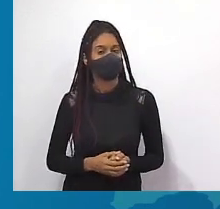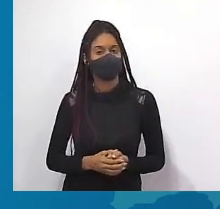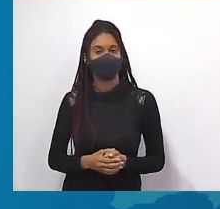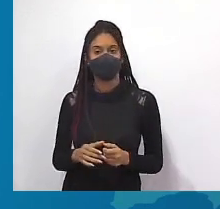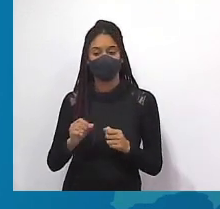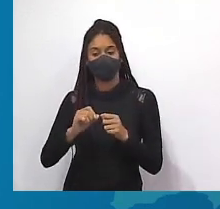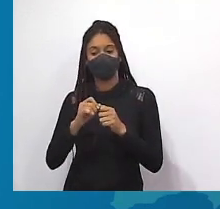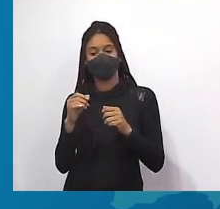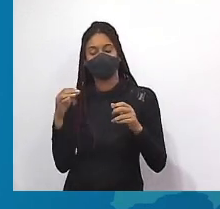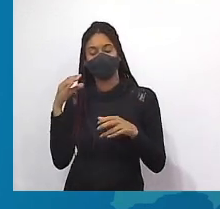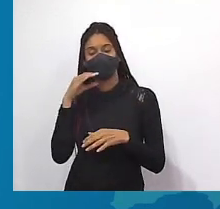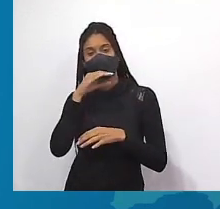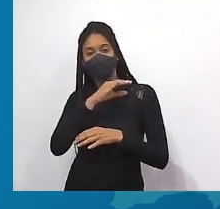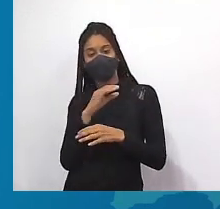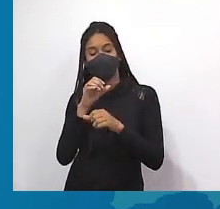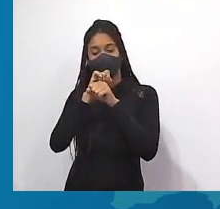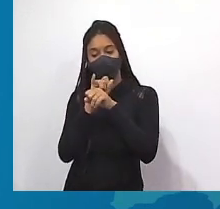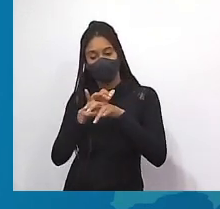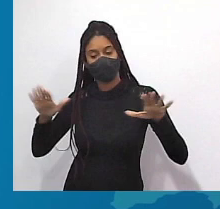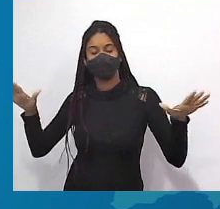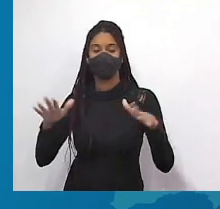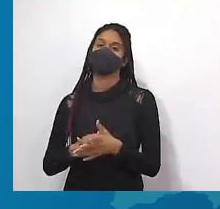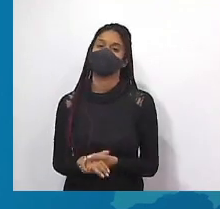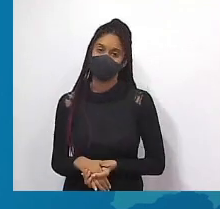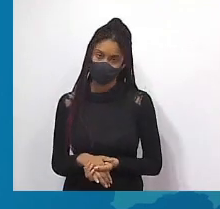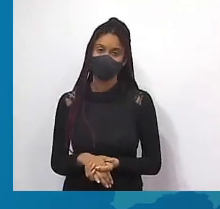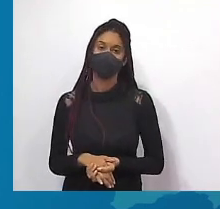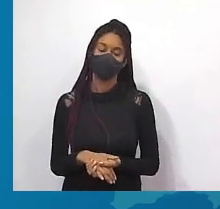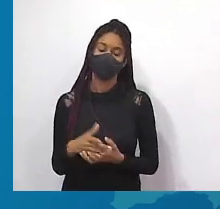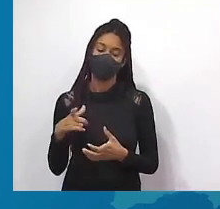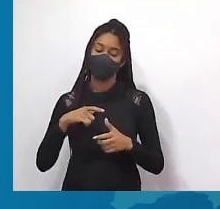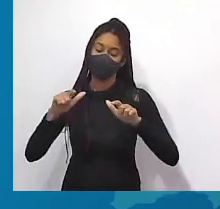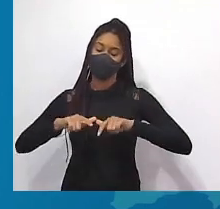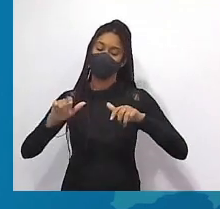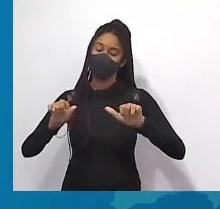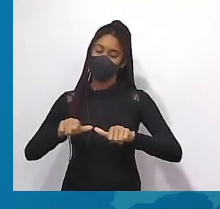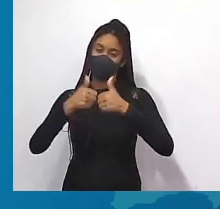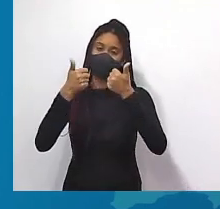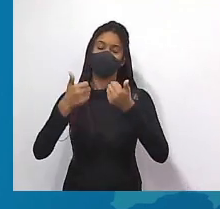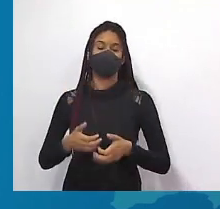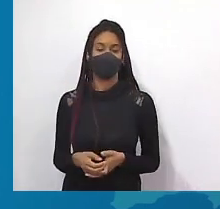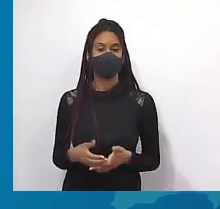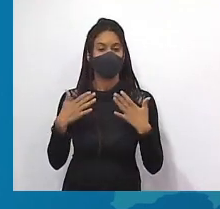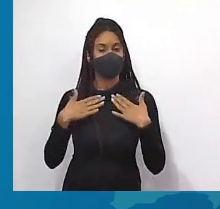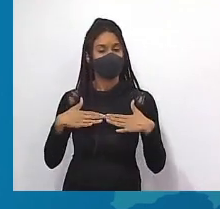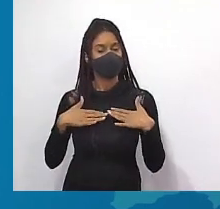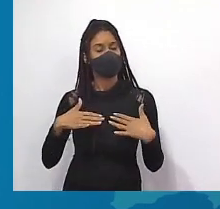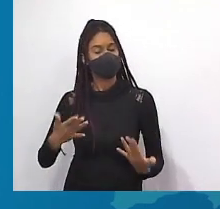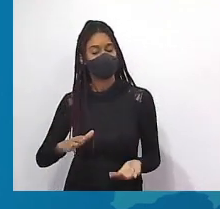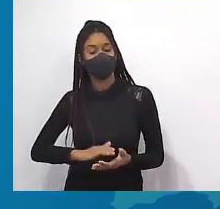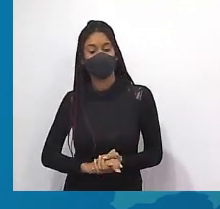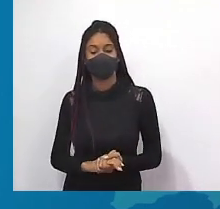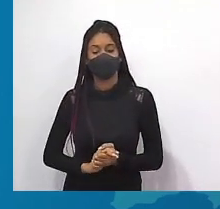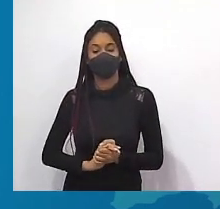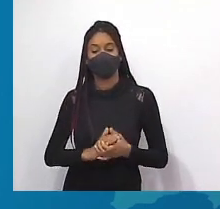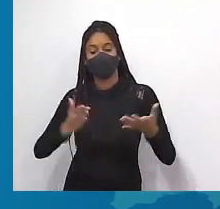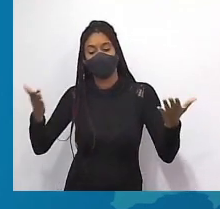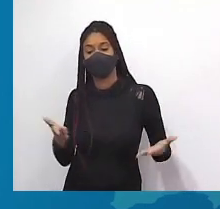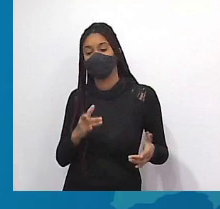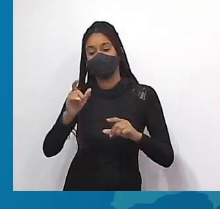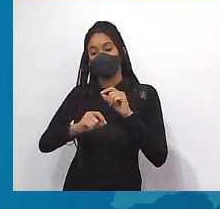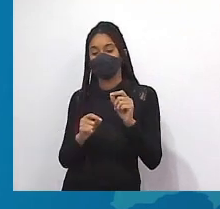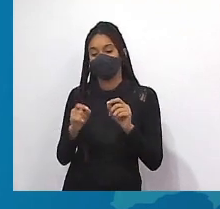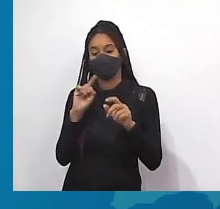dissipar o calor, né? E aí você consegue criar ambientes mais agradáveis. Mas a maior interferência humana hoje que